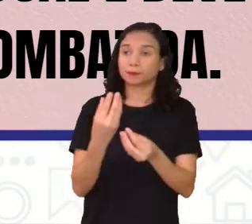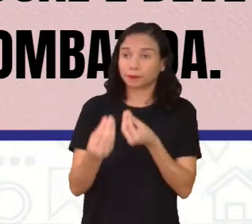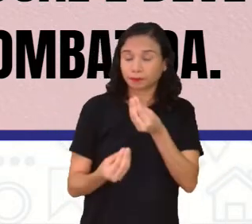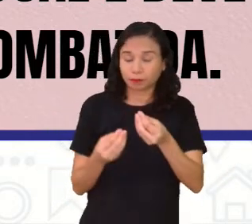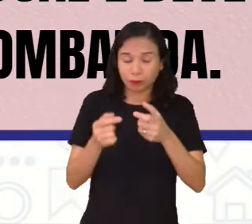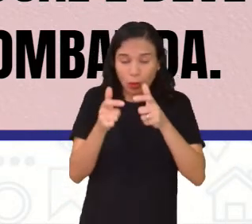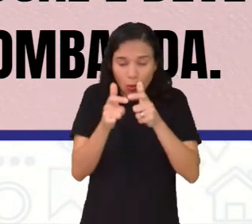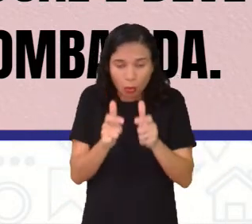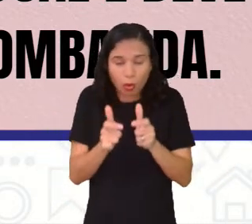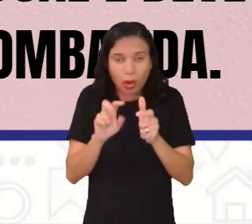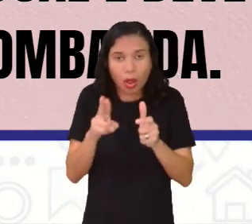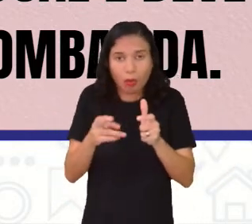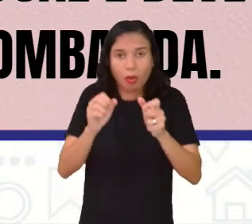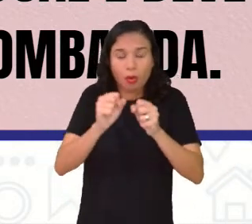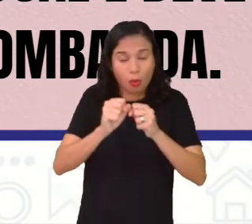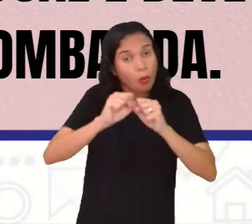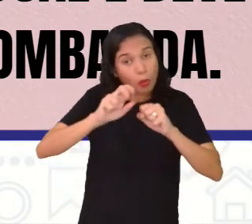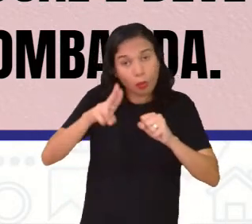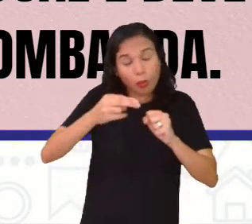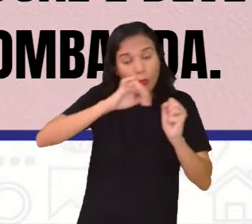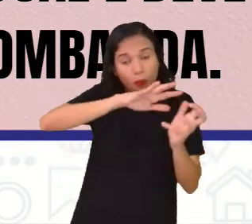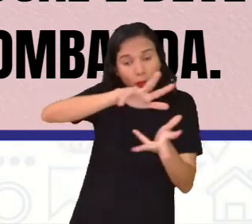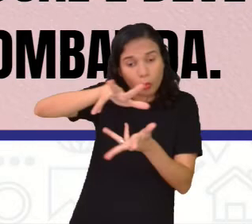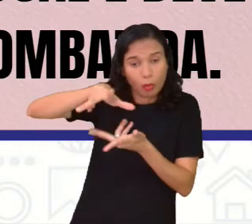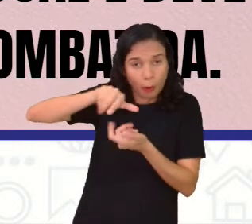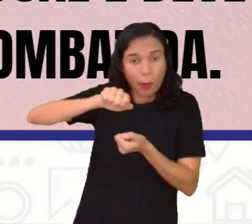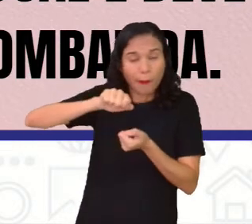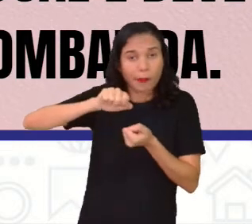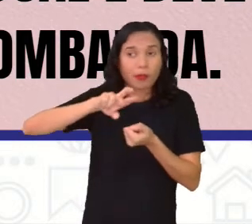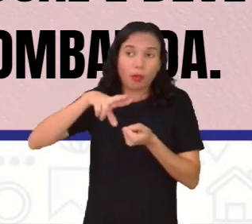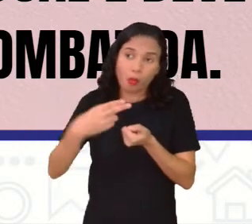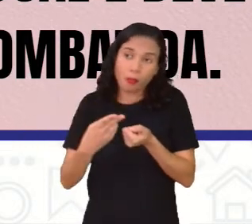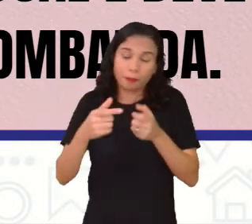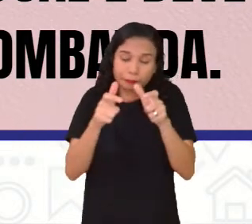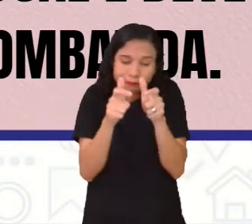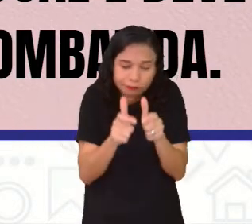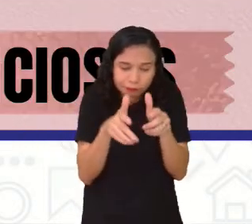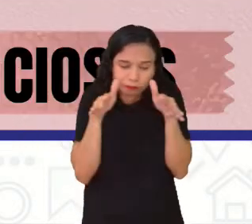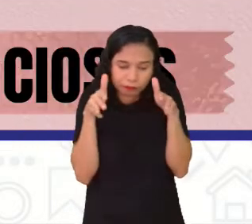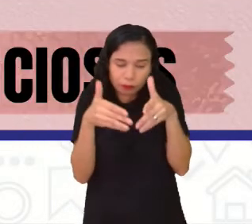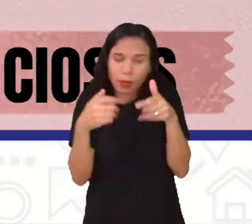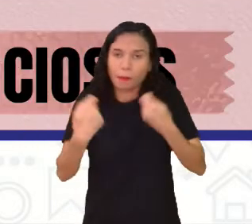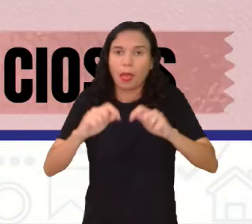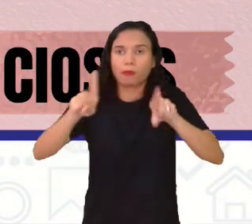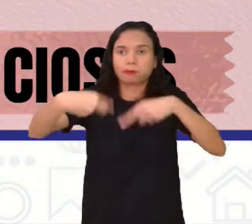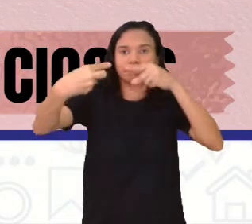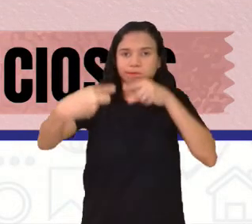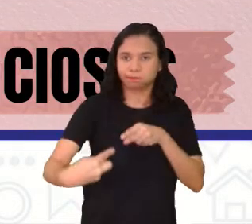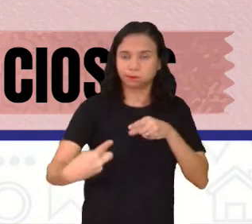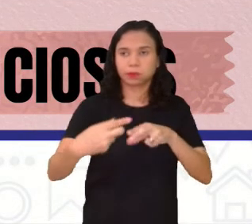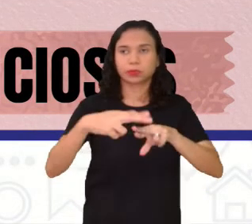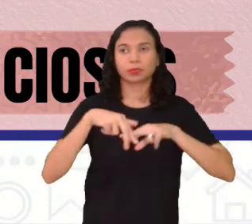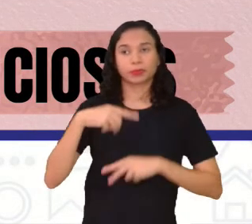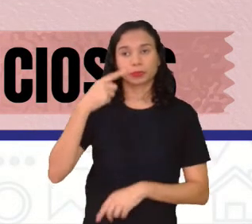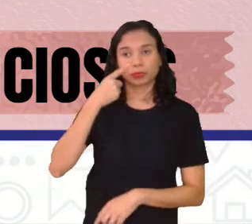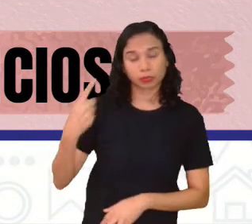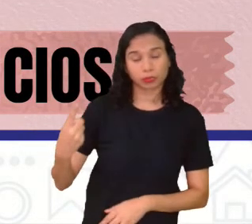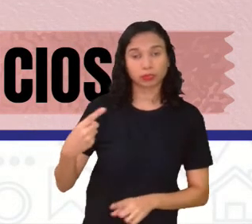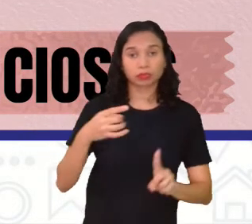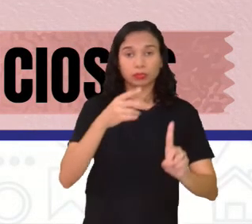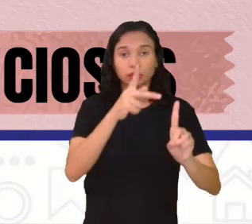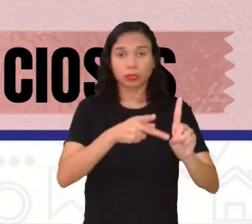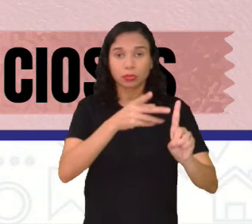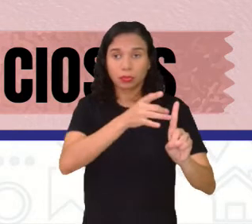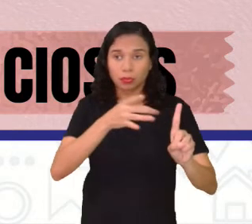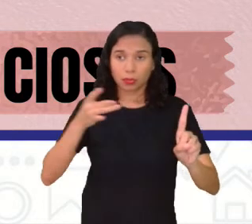forma global, né, em local, forma global e ou local, e deve ser combatida, né? Então, a xenofobia ela pode